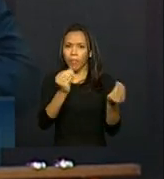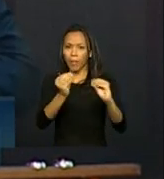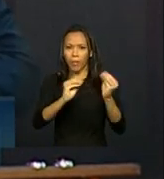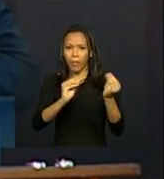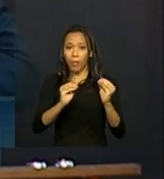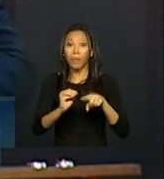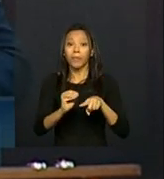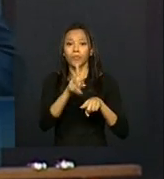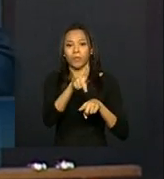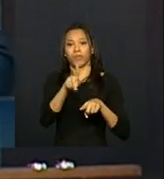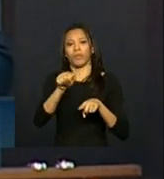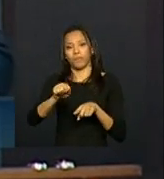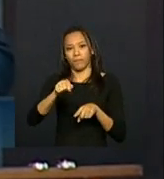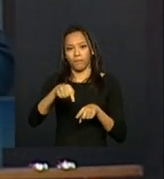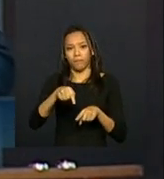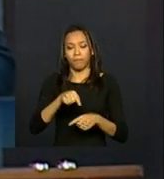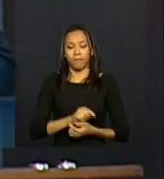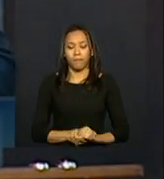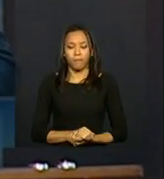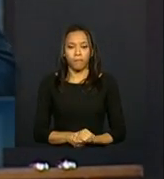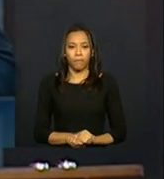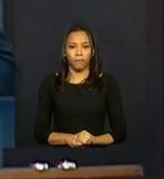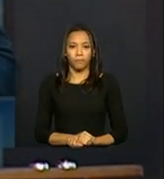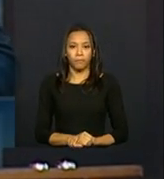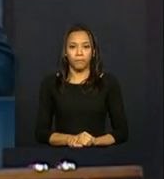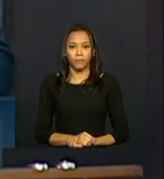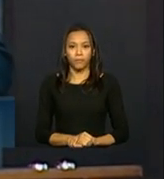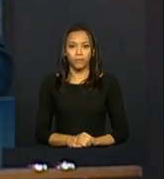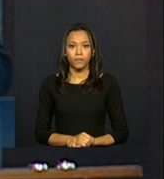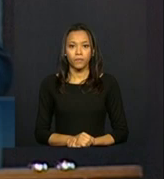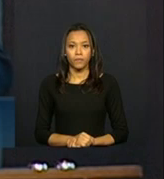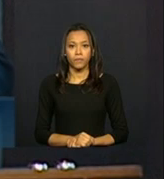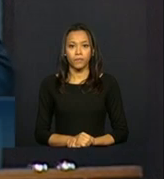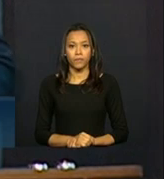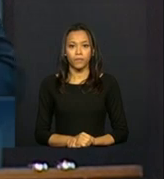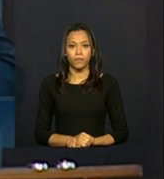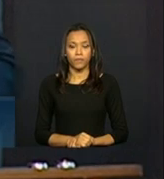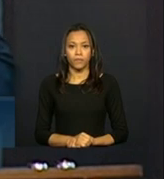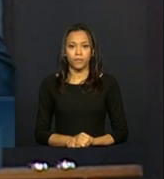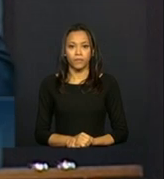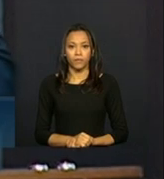da bolivariana da Venezuela Maria Loures Urban Duran.